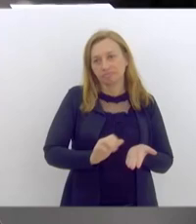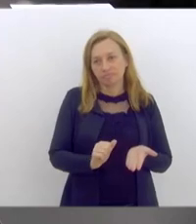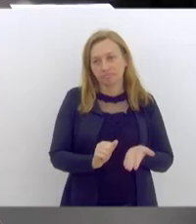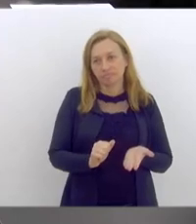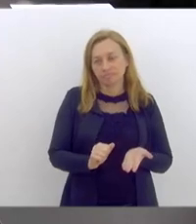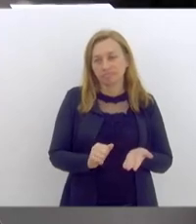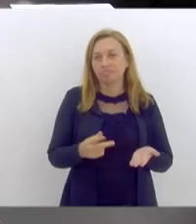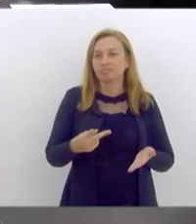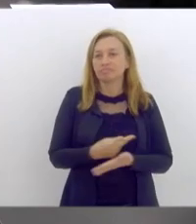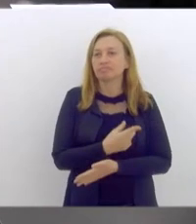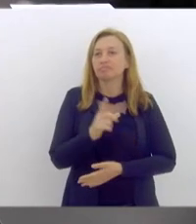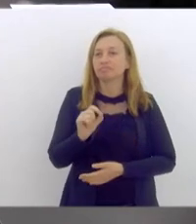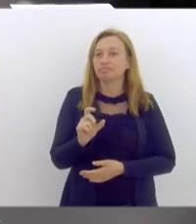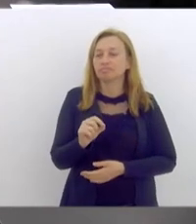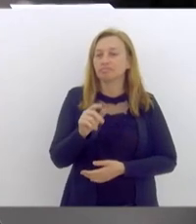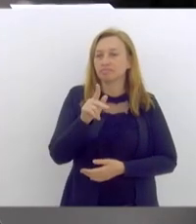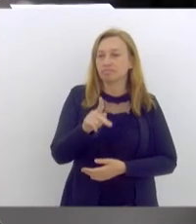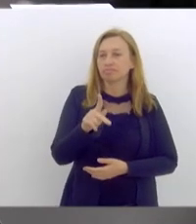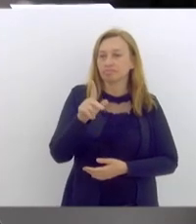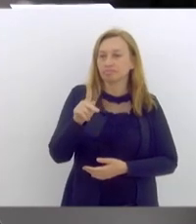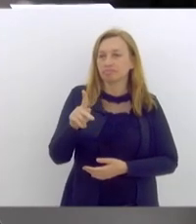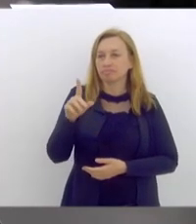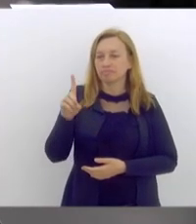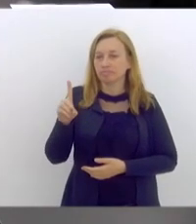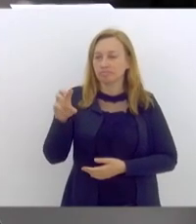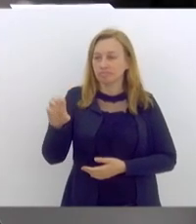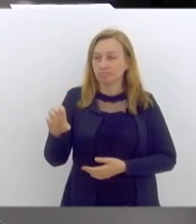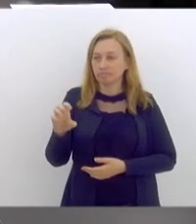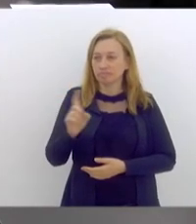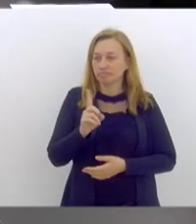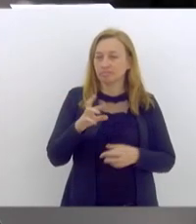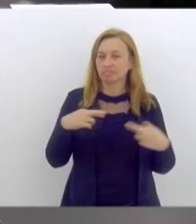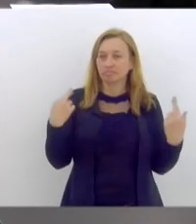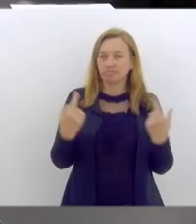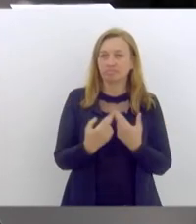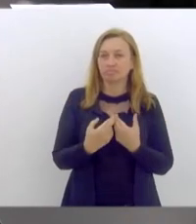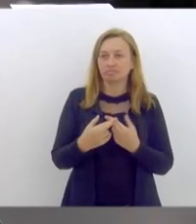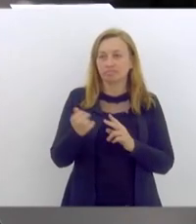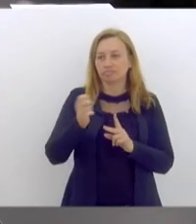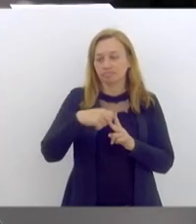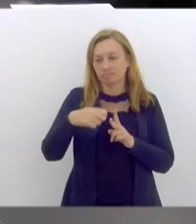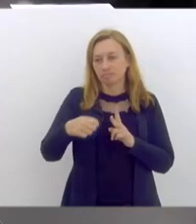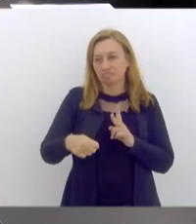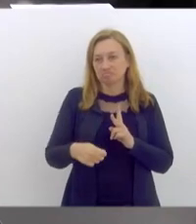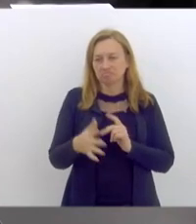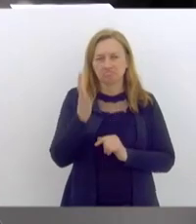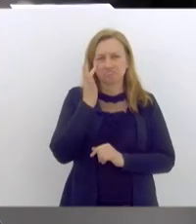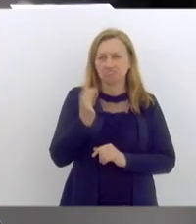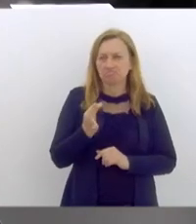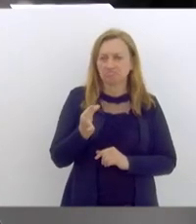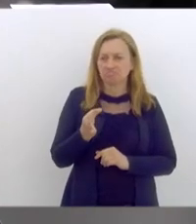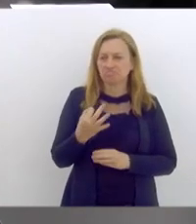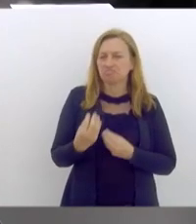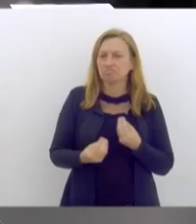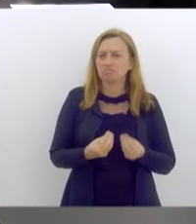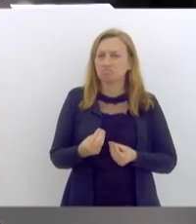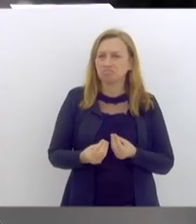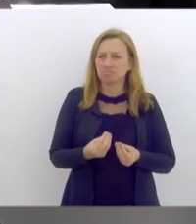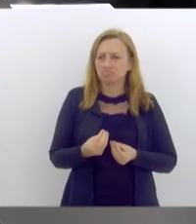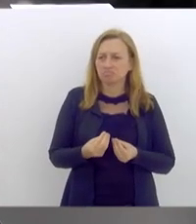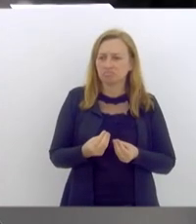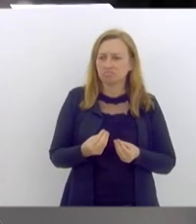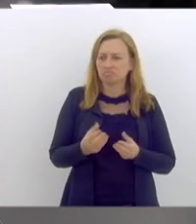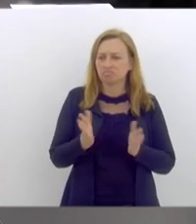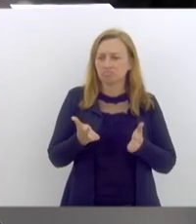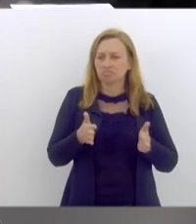ocorre com cppde não se reúne todo mês eu não sei nem um período